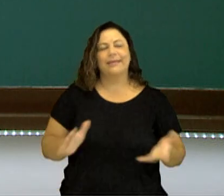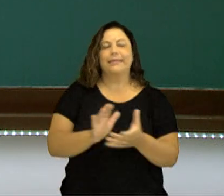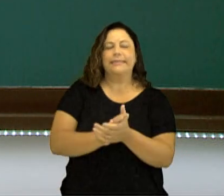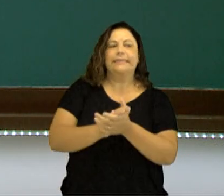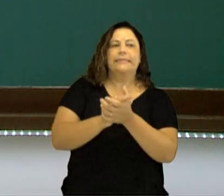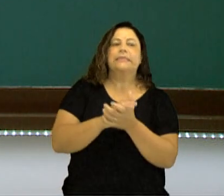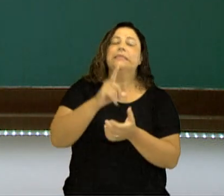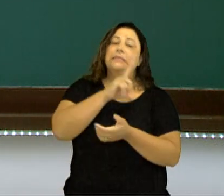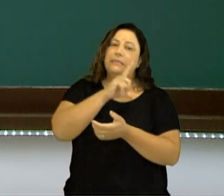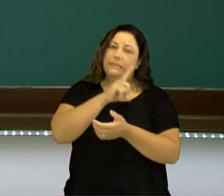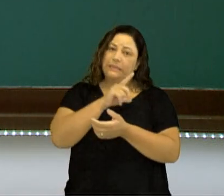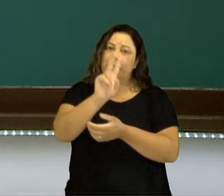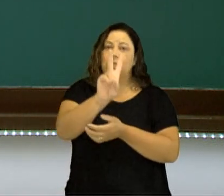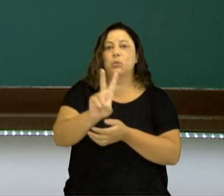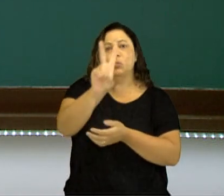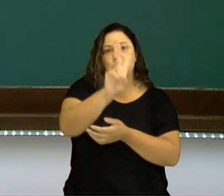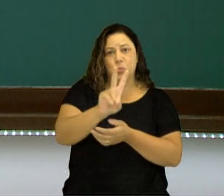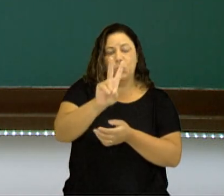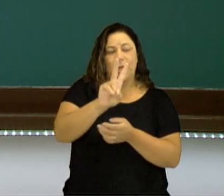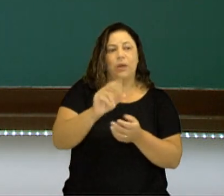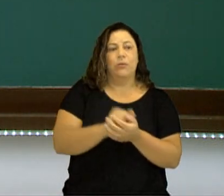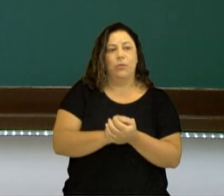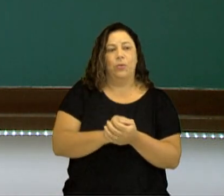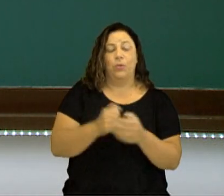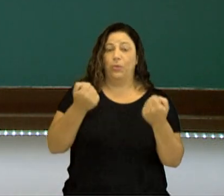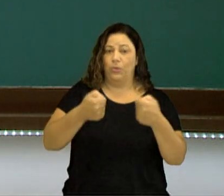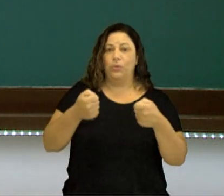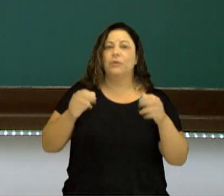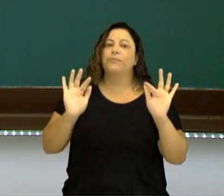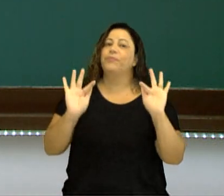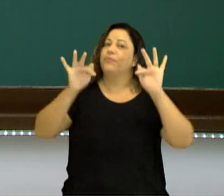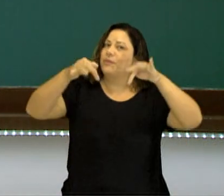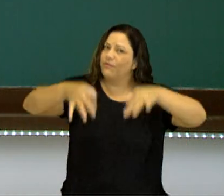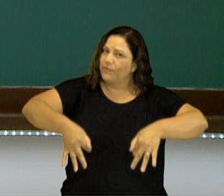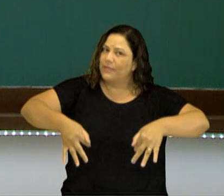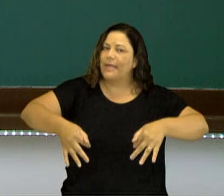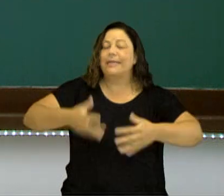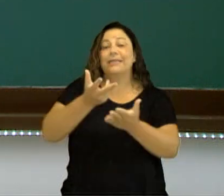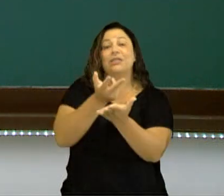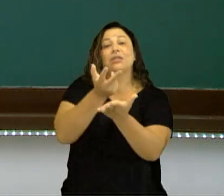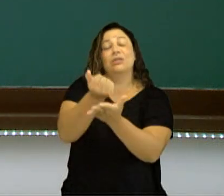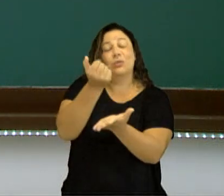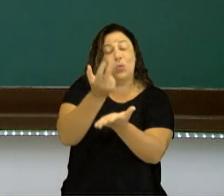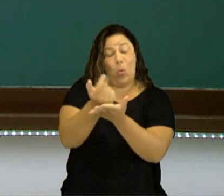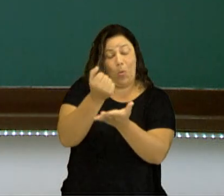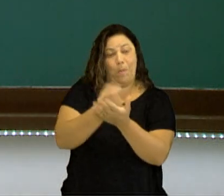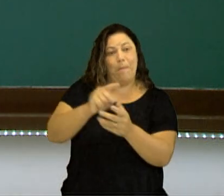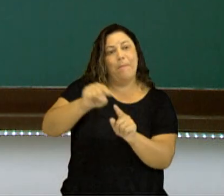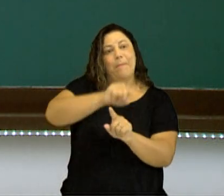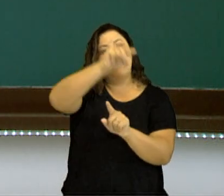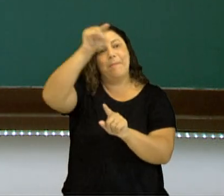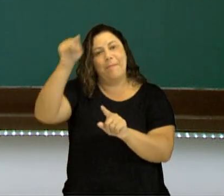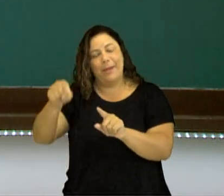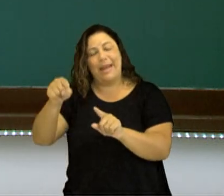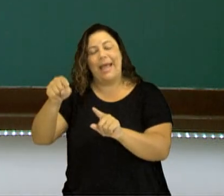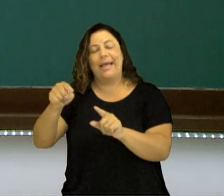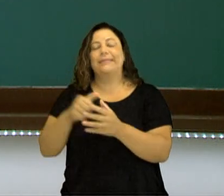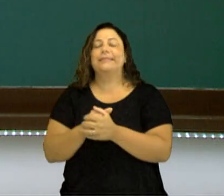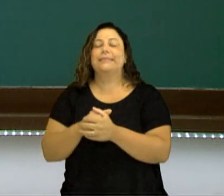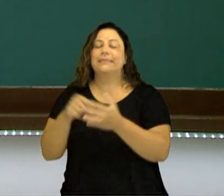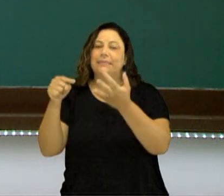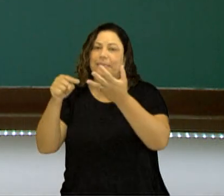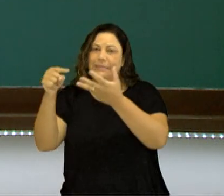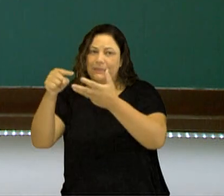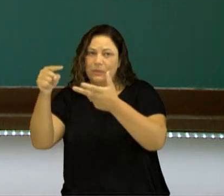ter o valor necessário, a finalidade é comprar um presente, né? E as